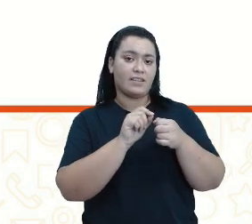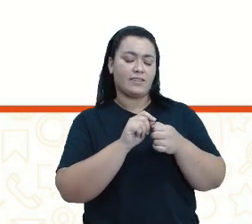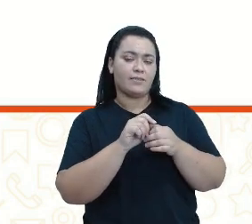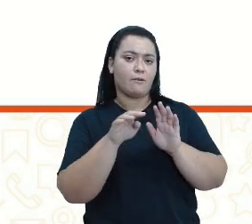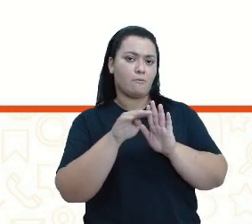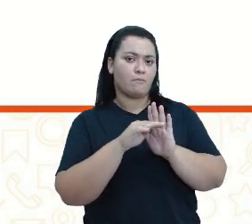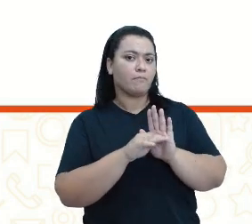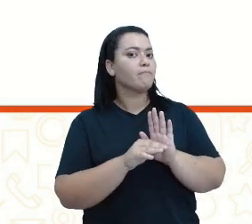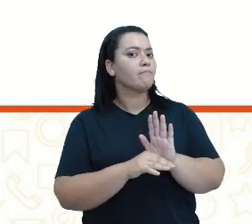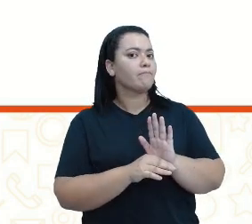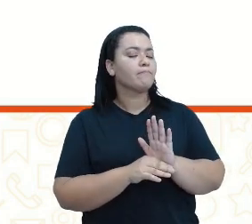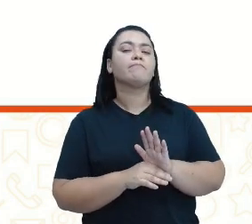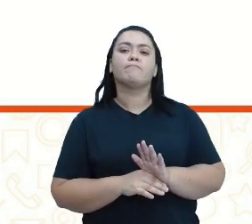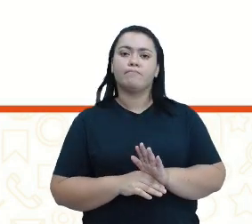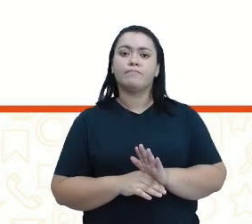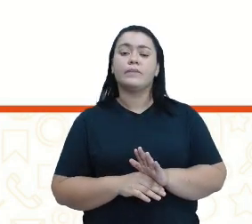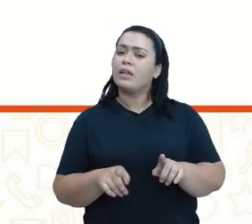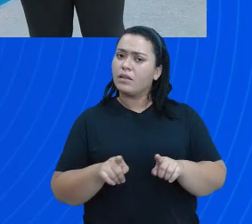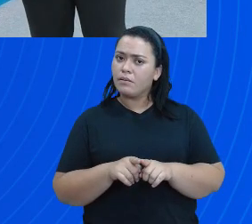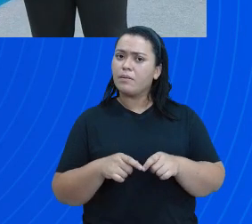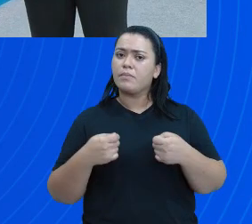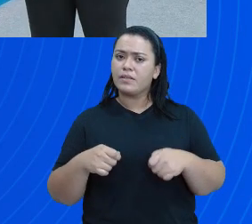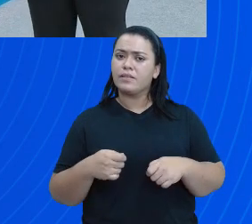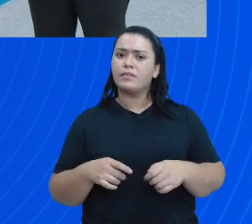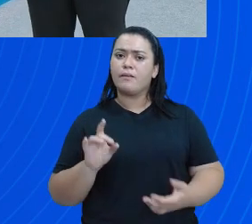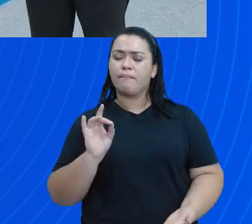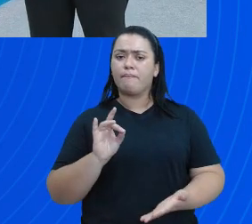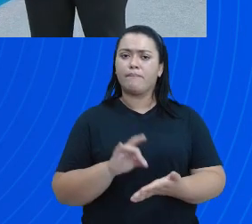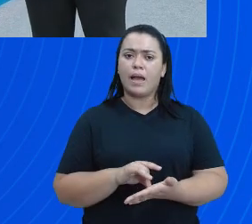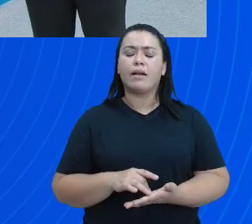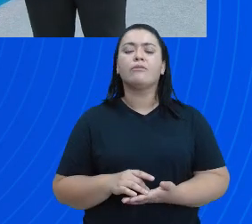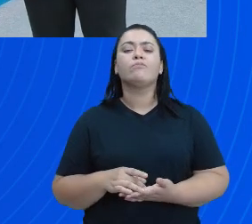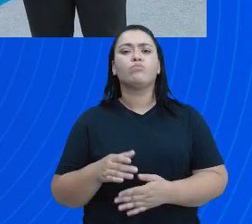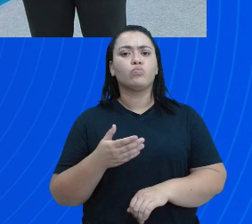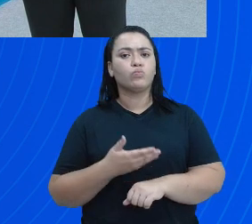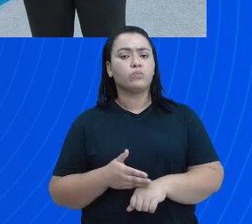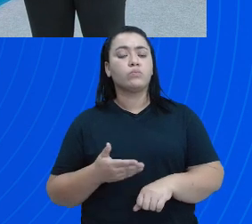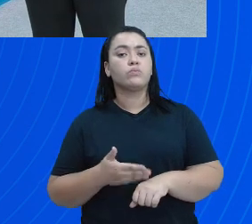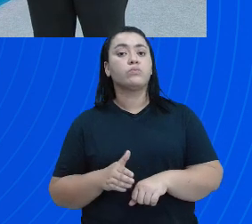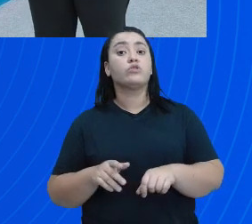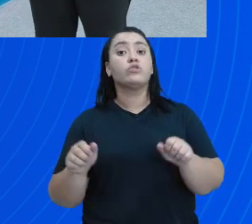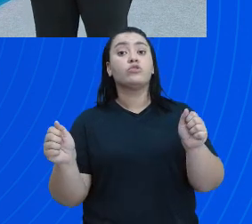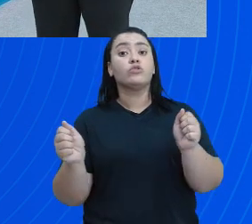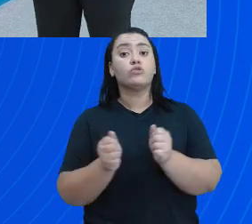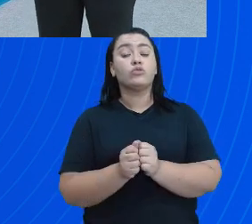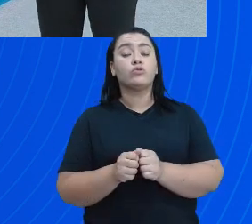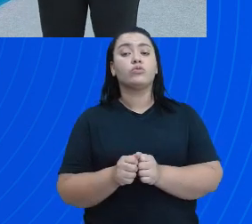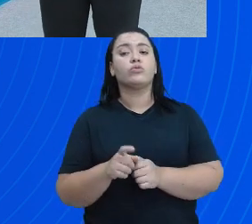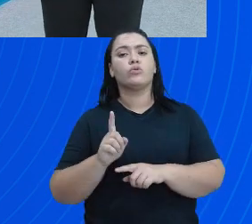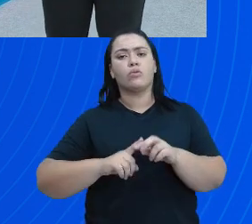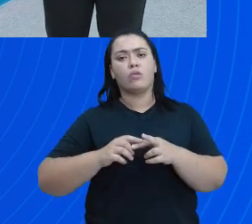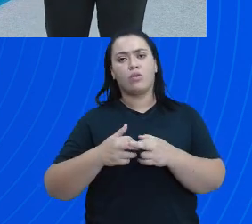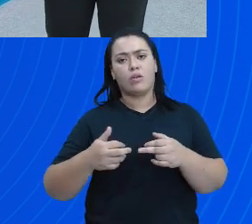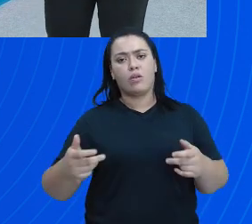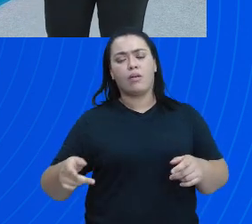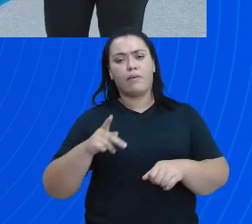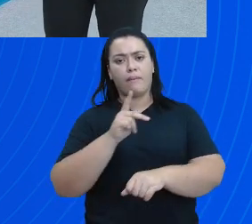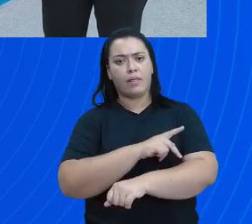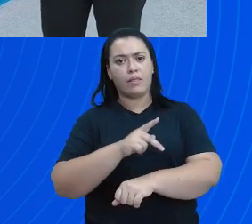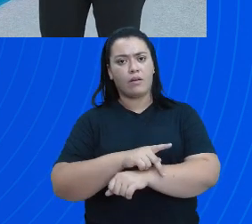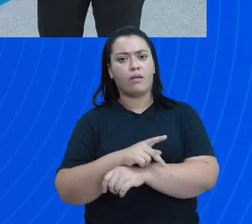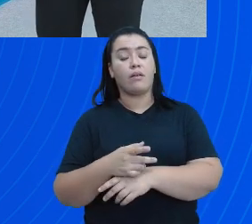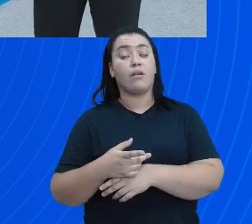plano e aplicar, claro, né? Aplica junto com os recursos pedagógicos, organiza